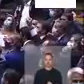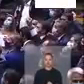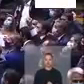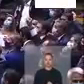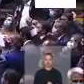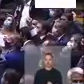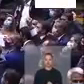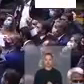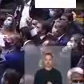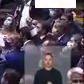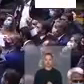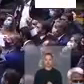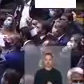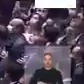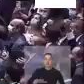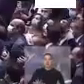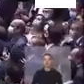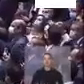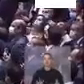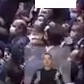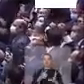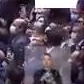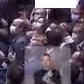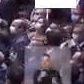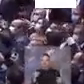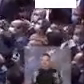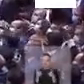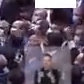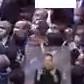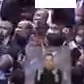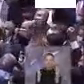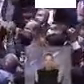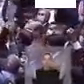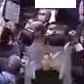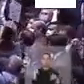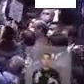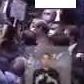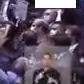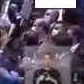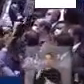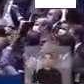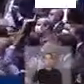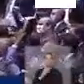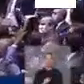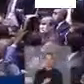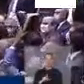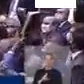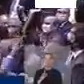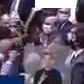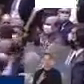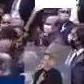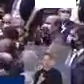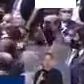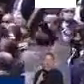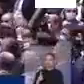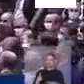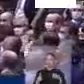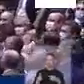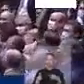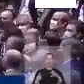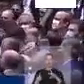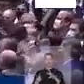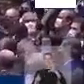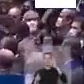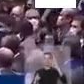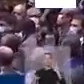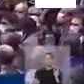toda essa comemoração que vocês escutam neste momento é porque o deputado Arthur Lira foi